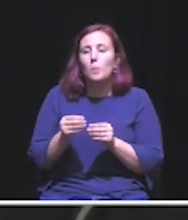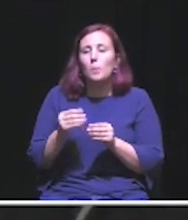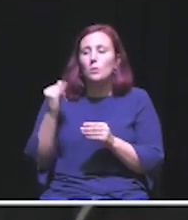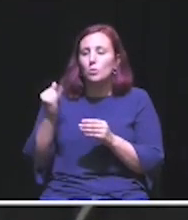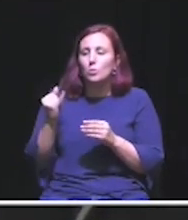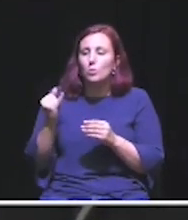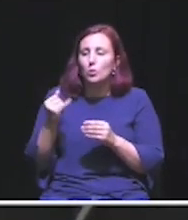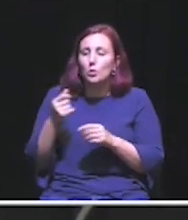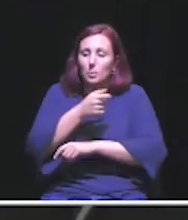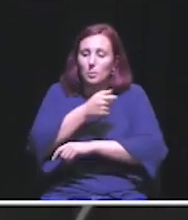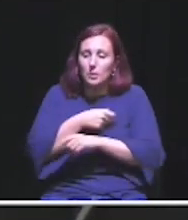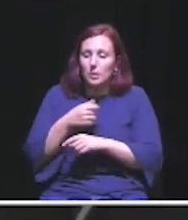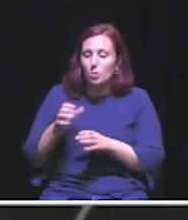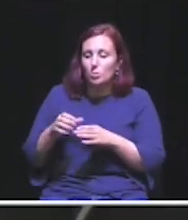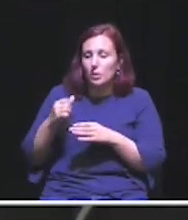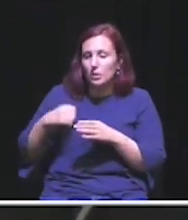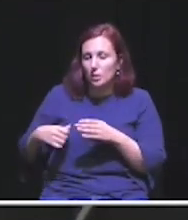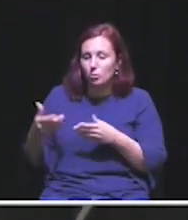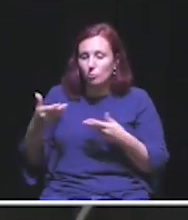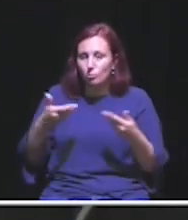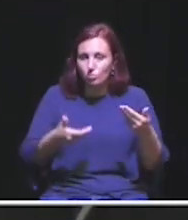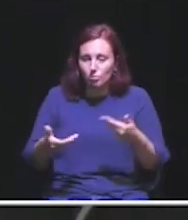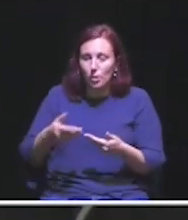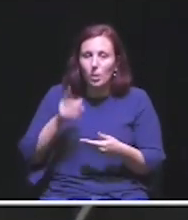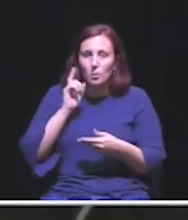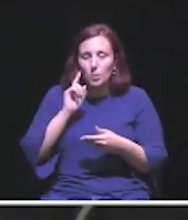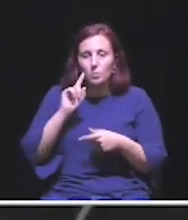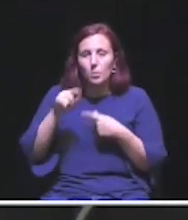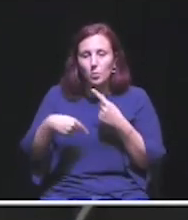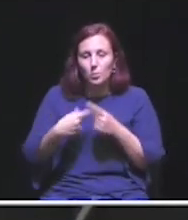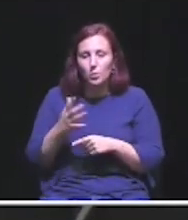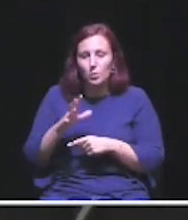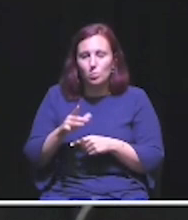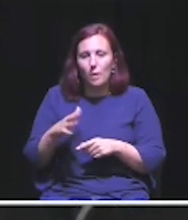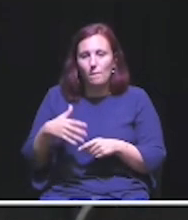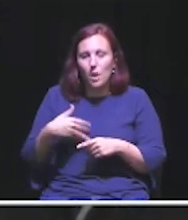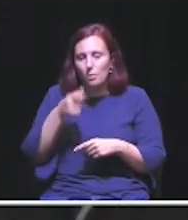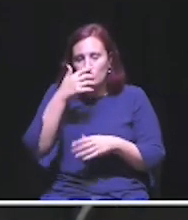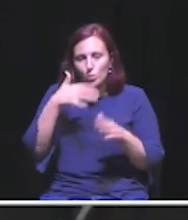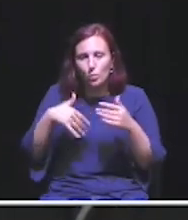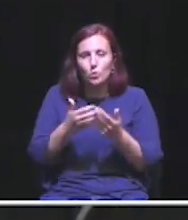que representam as comunidades ciganas, é essencial para que Lisboa se torne uma cidade de todas